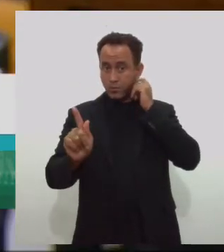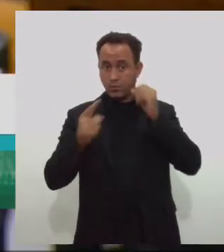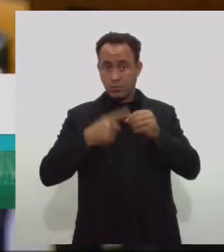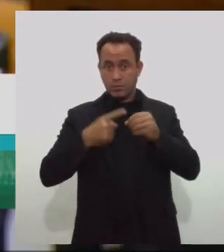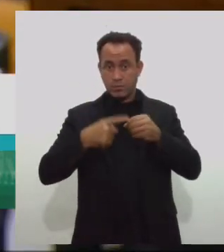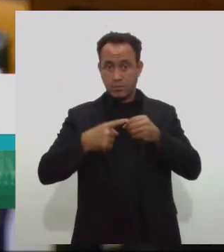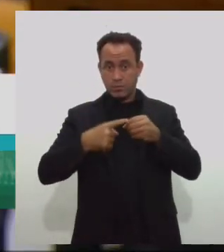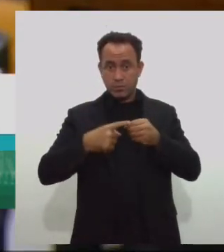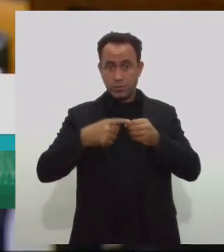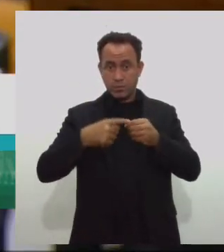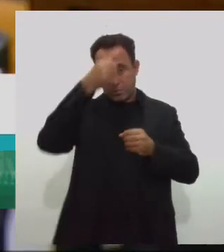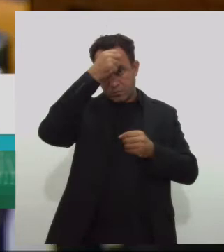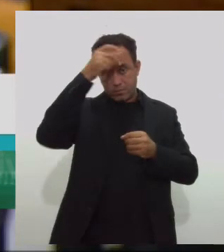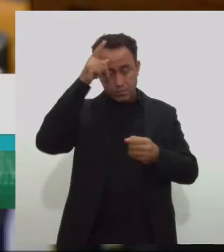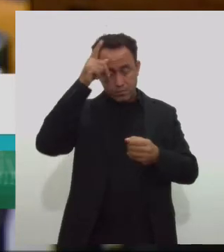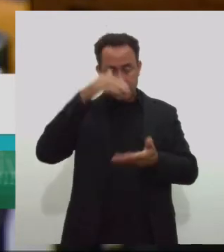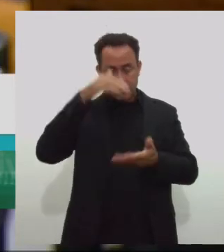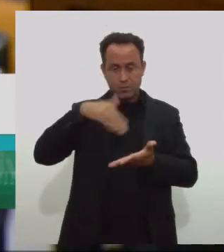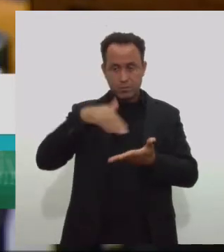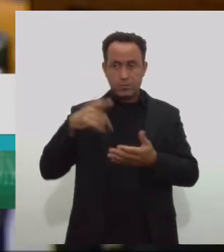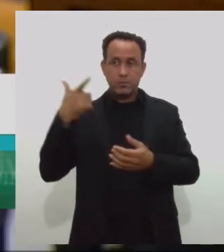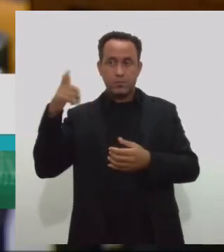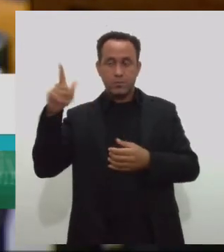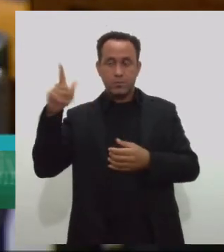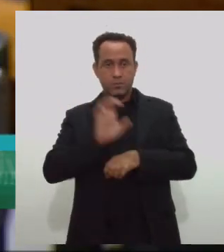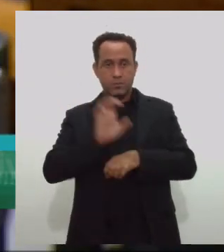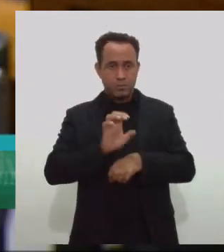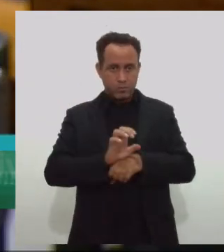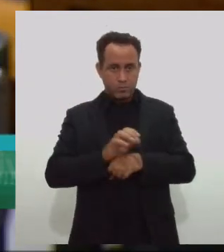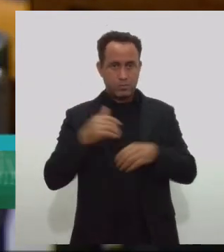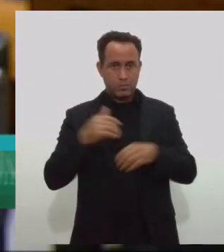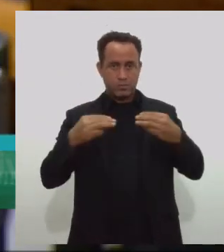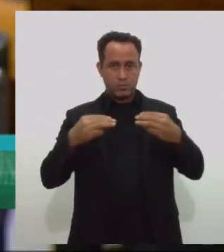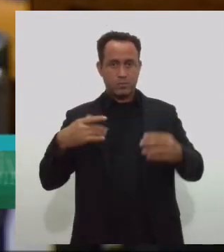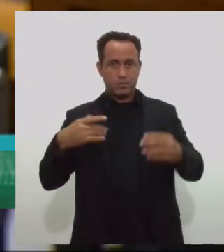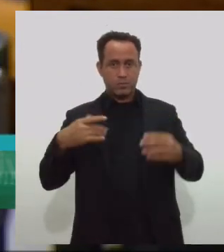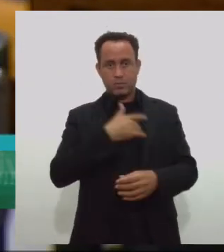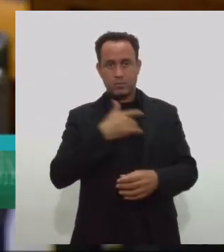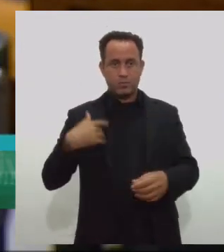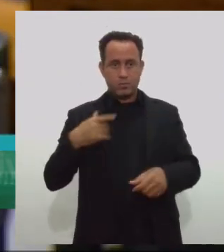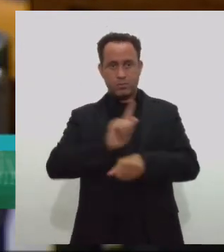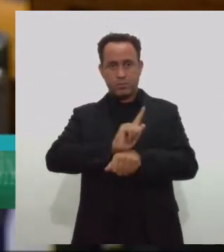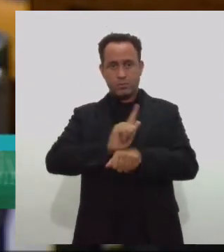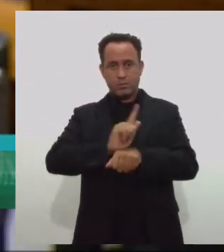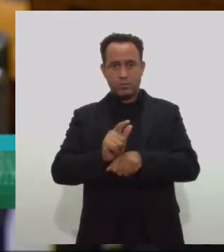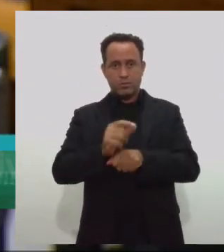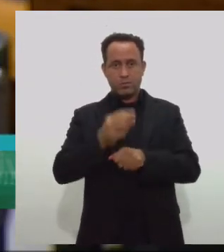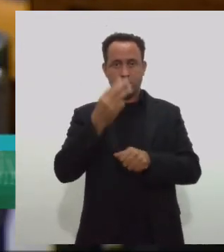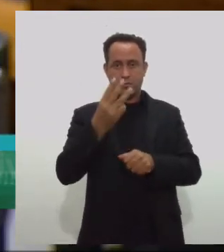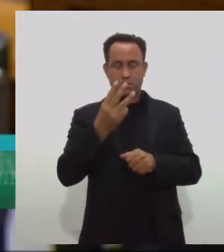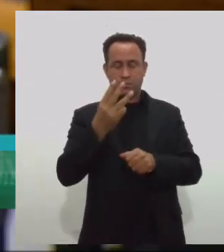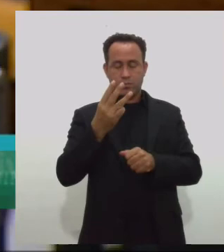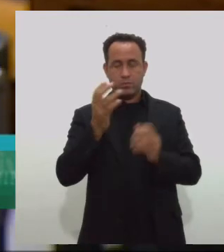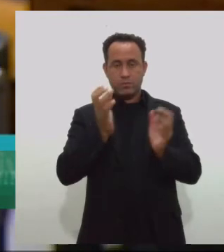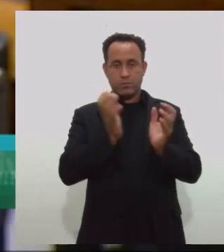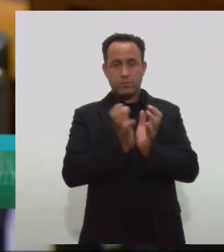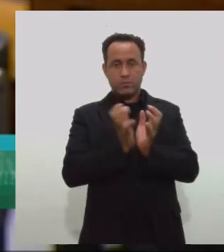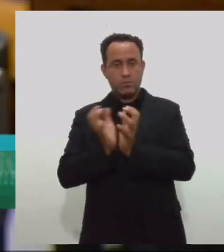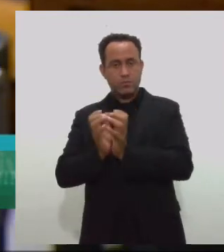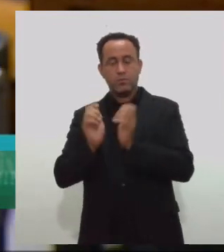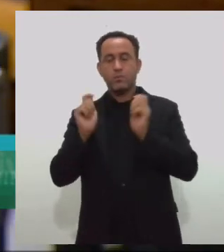Maringá, secretário de Comércio do Paraná, ministro da Saúde, gestor público nos três níveis e